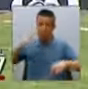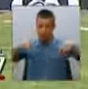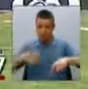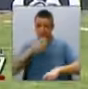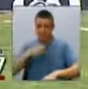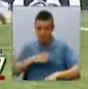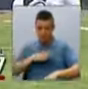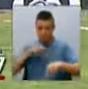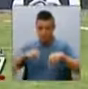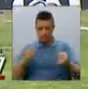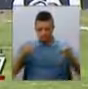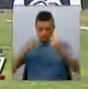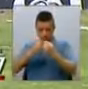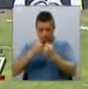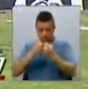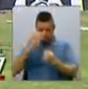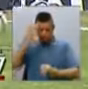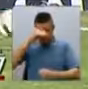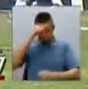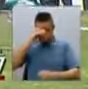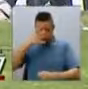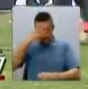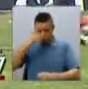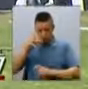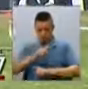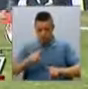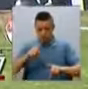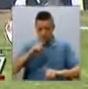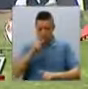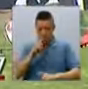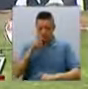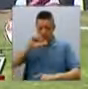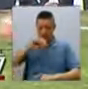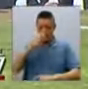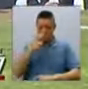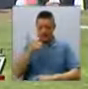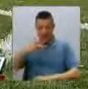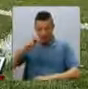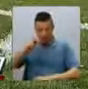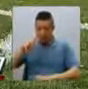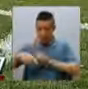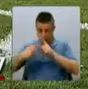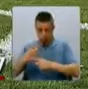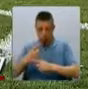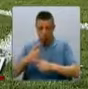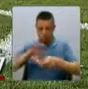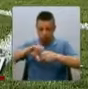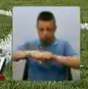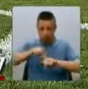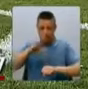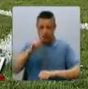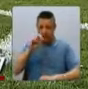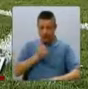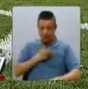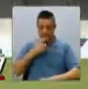luz para este jogo no Estádio da Luz o treinador do Vitória não pode contar com Zé Quinha e ad víncula castigar nem com os lesionados